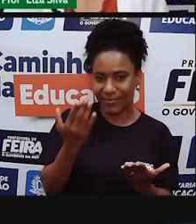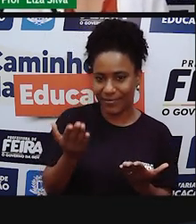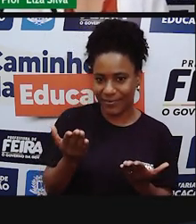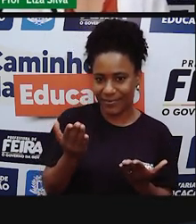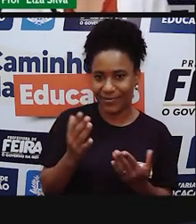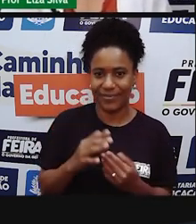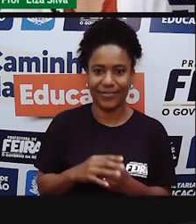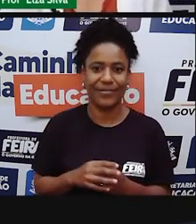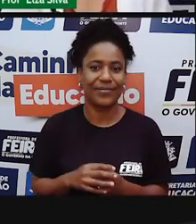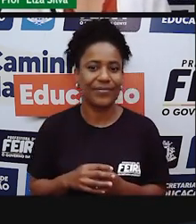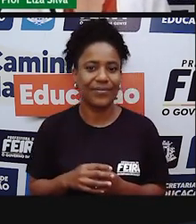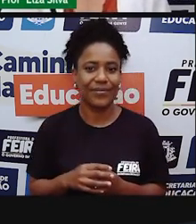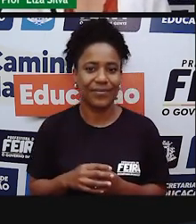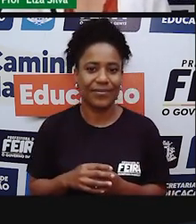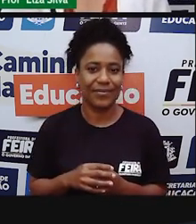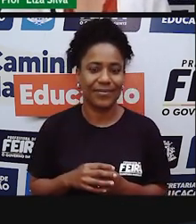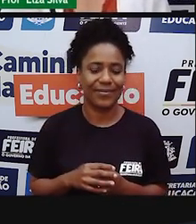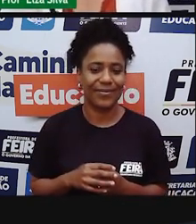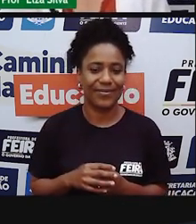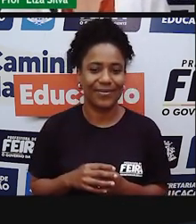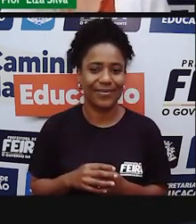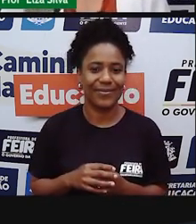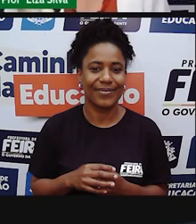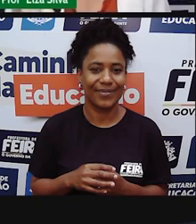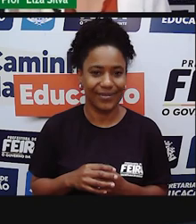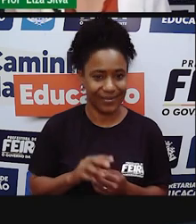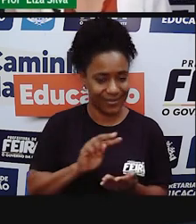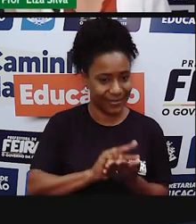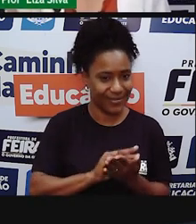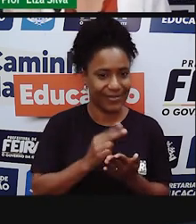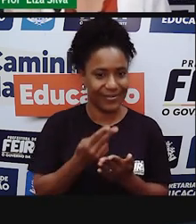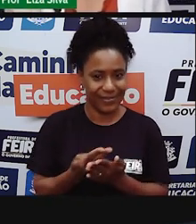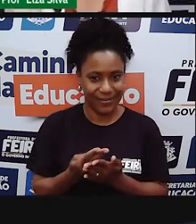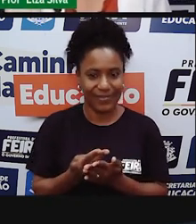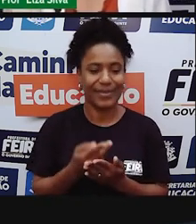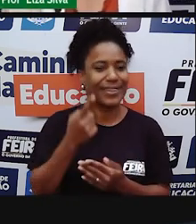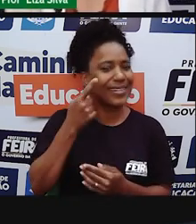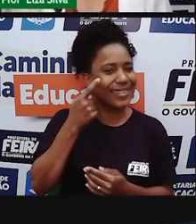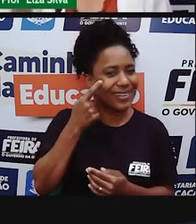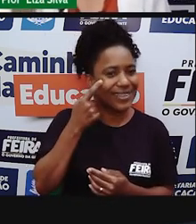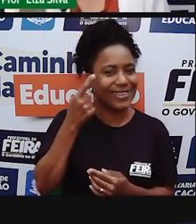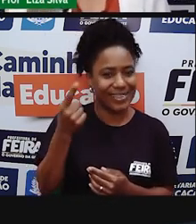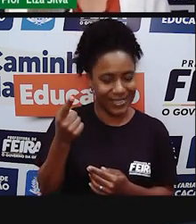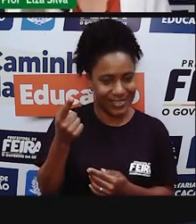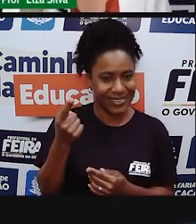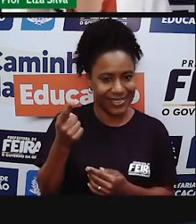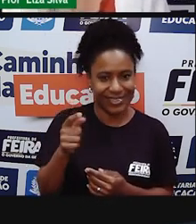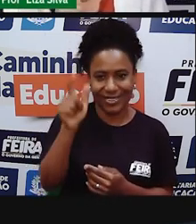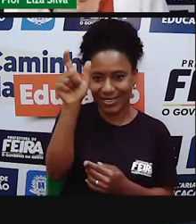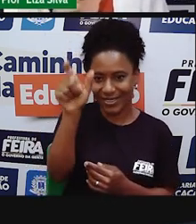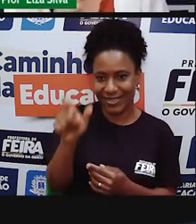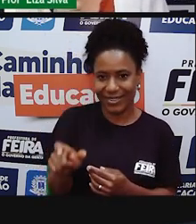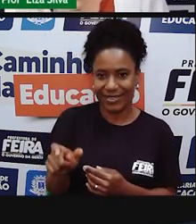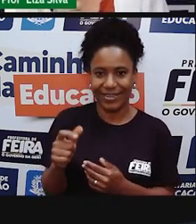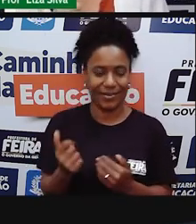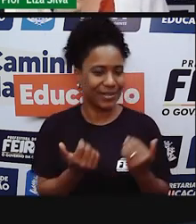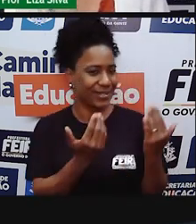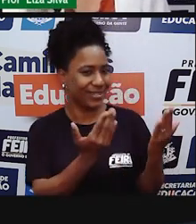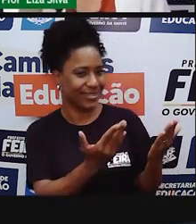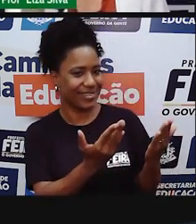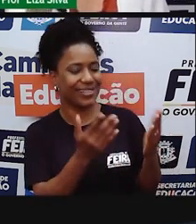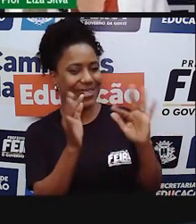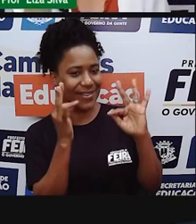my family. I love it. Então, o personagem de nossa aula, ele mostra a família